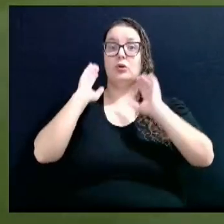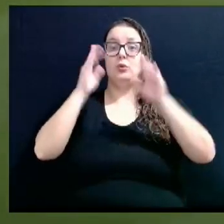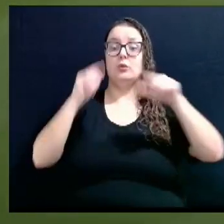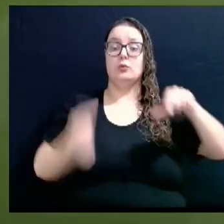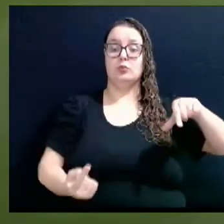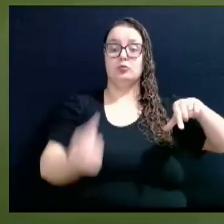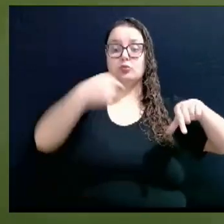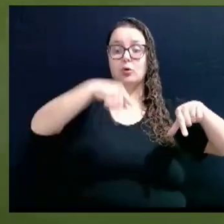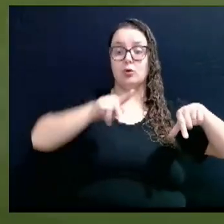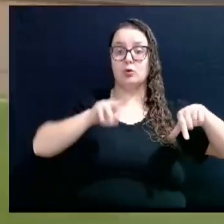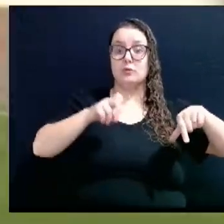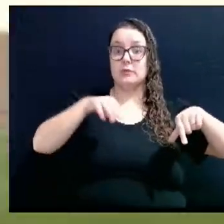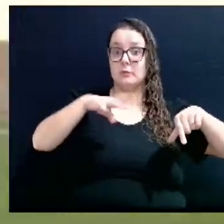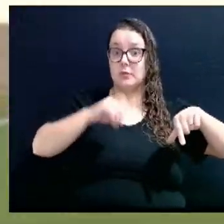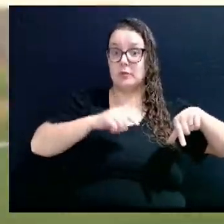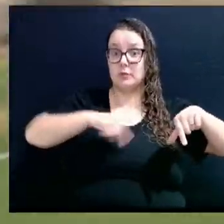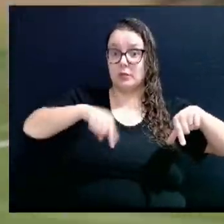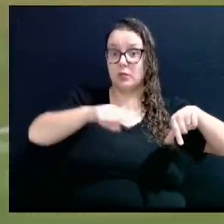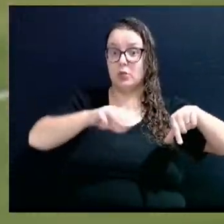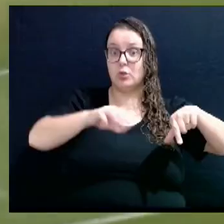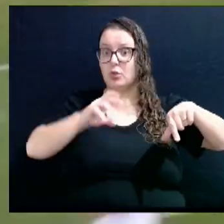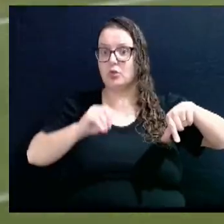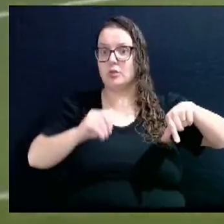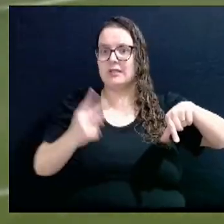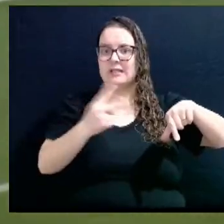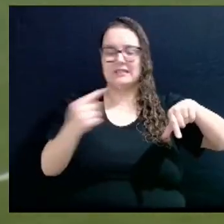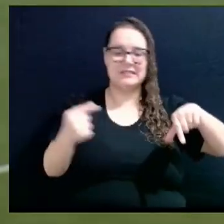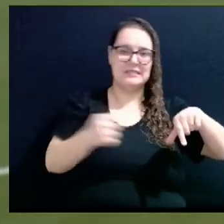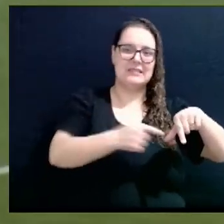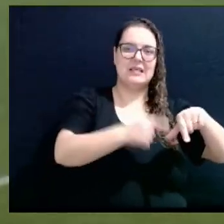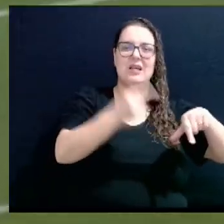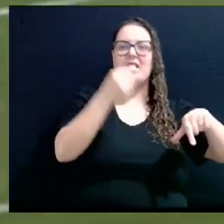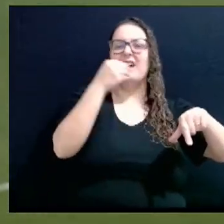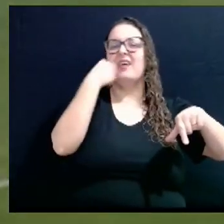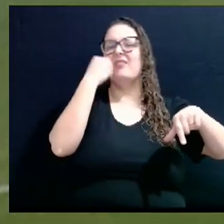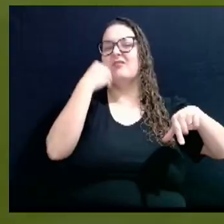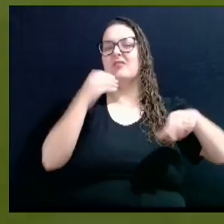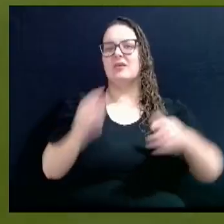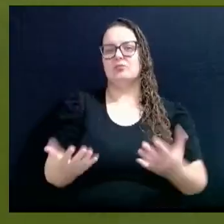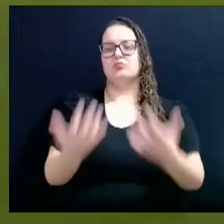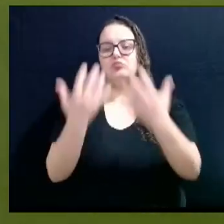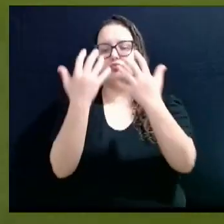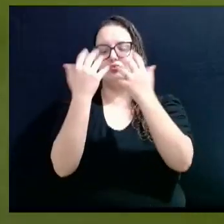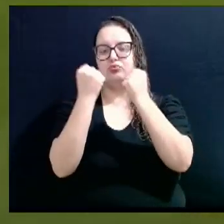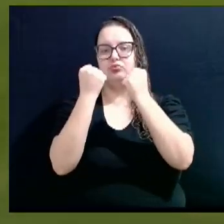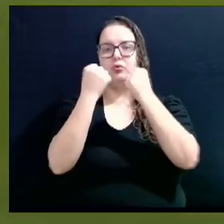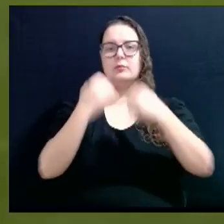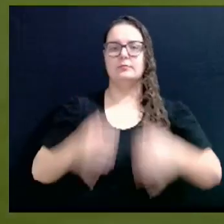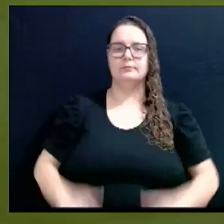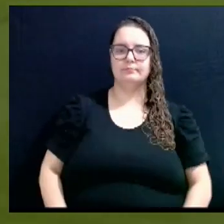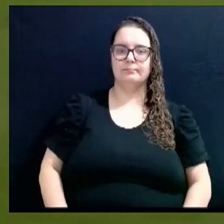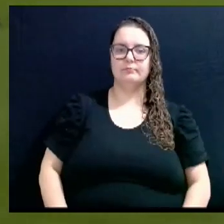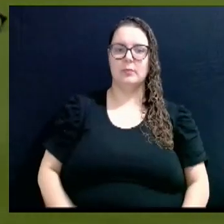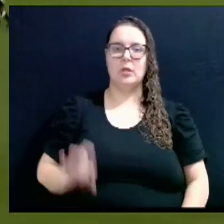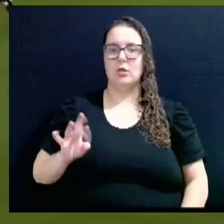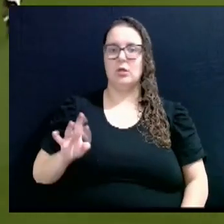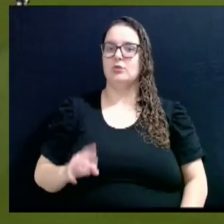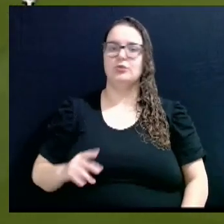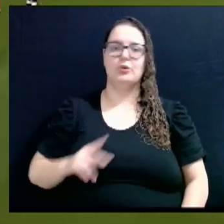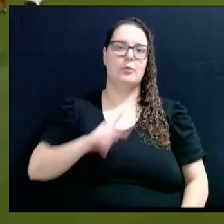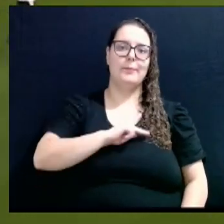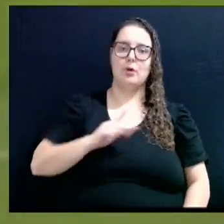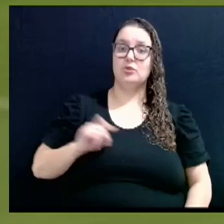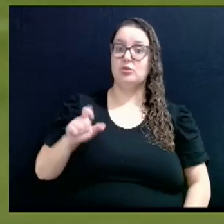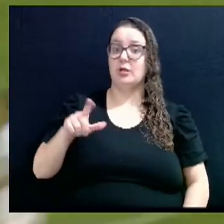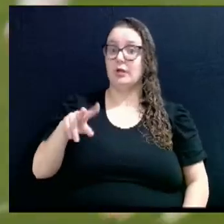cabeceou na segunda trave, mas sem muita força nos braços do goleiro. Só dava a Ponte, Elvis cobrou